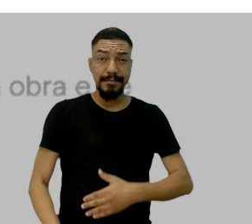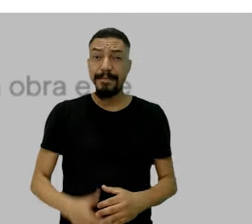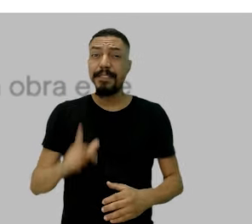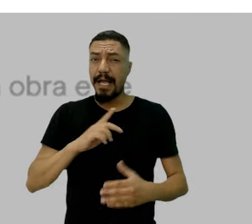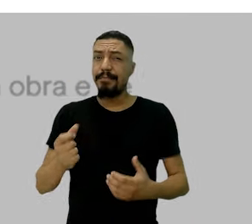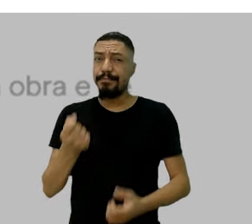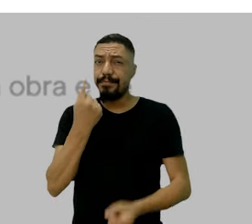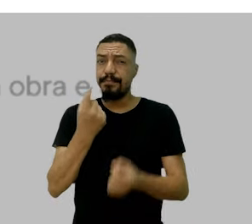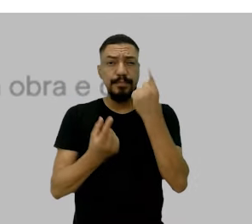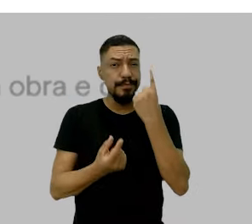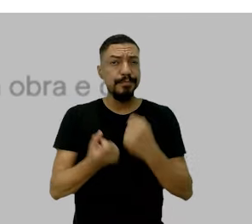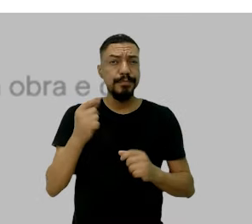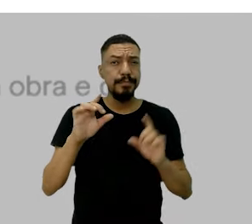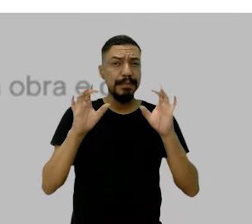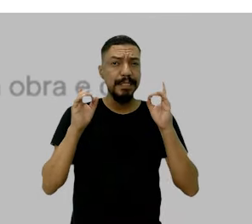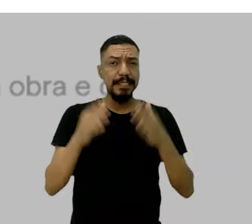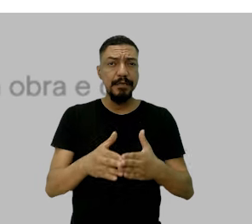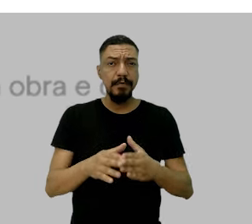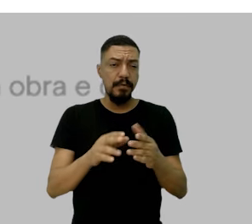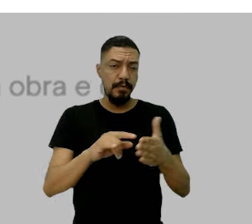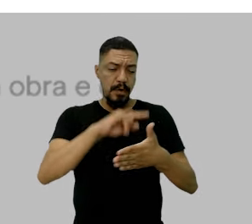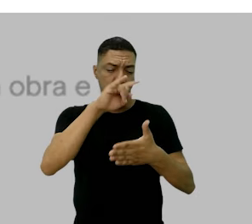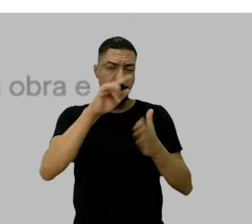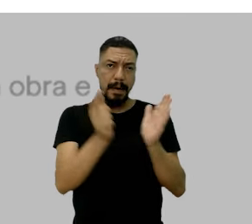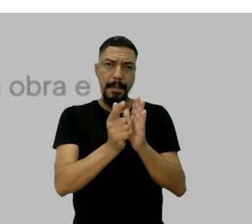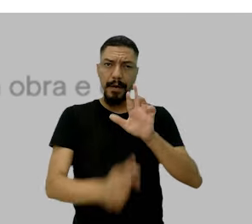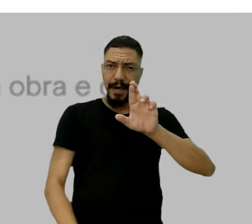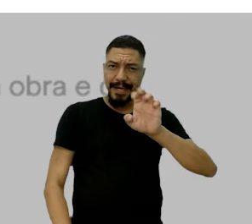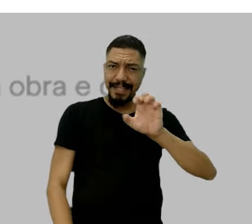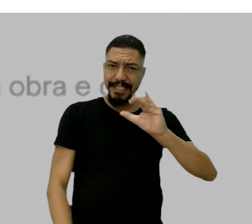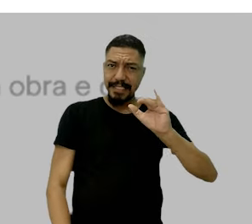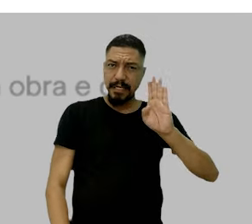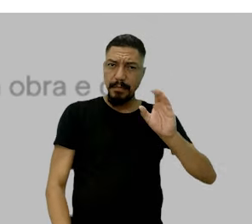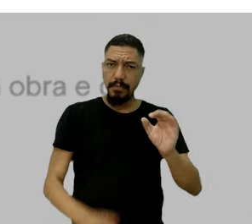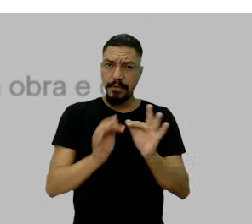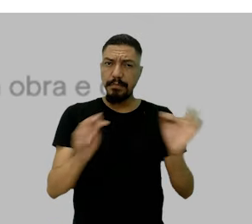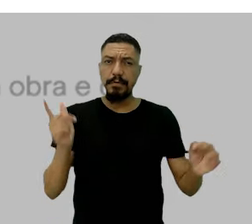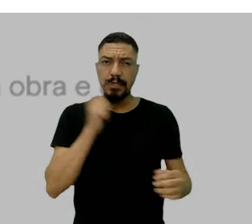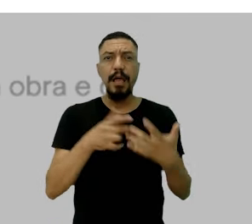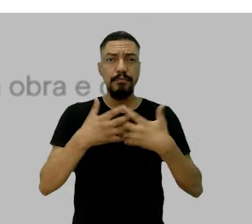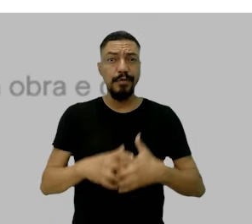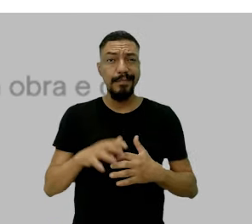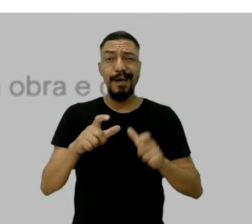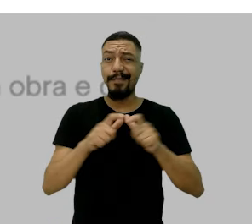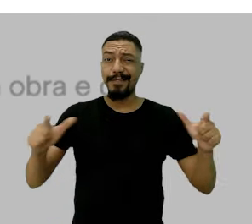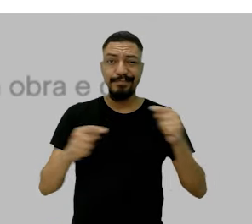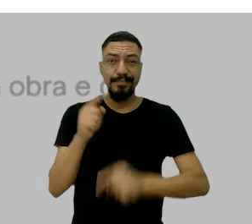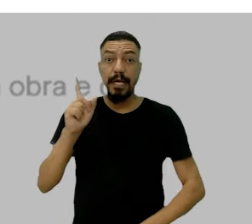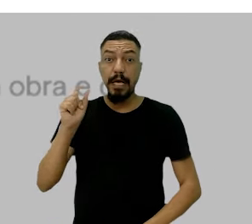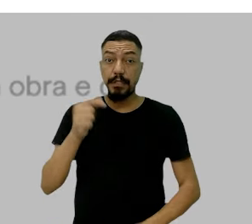situações muito específicas que o recibo simples cabe, mas, via de regra, não cabe. Estamos falando de